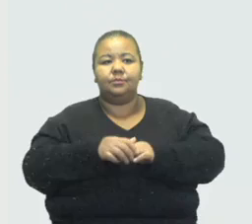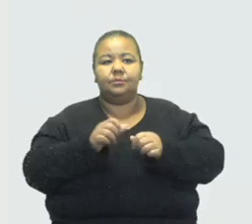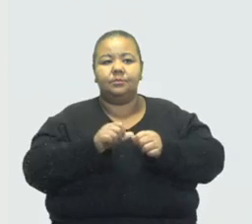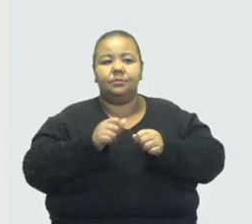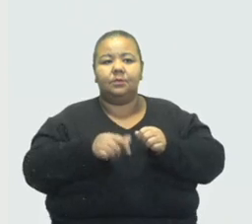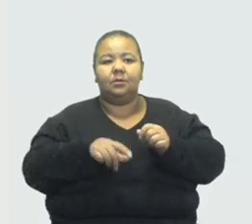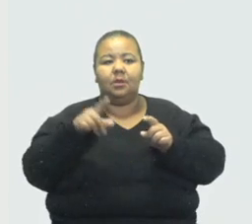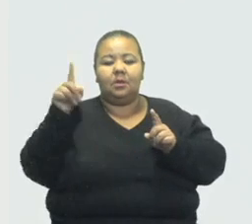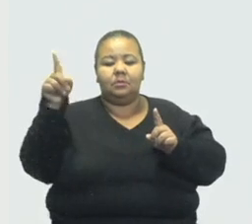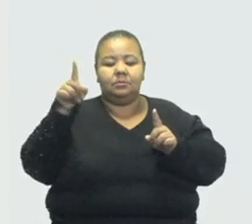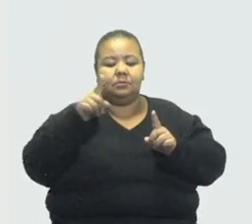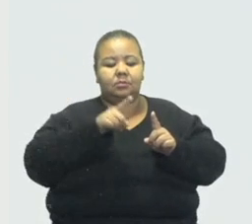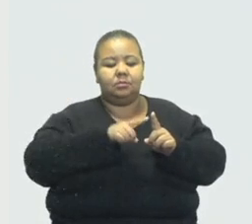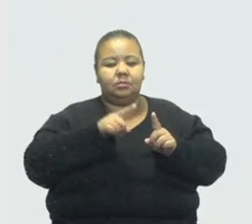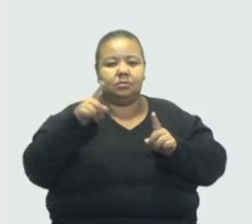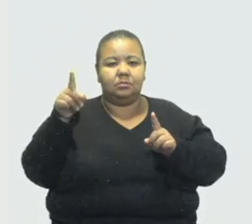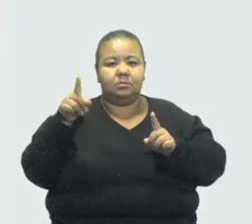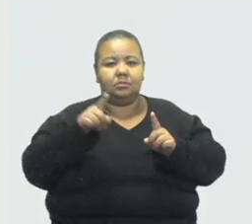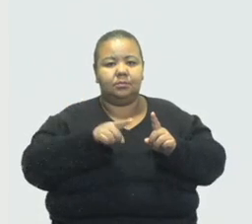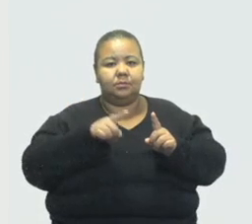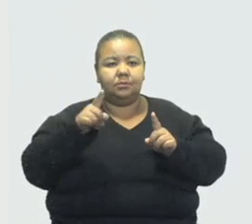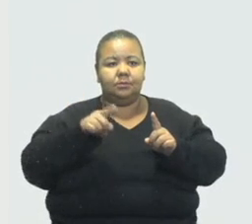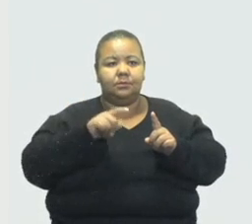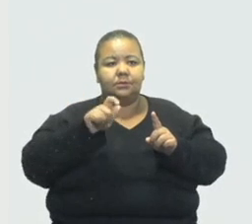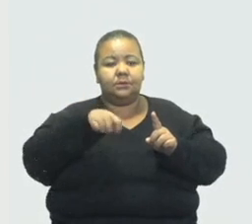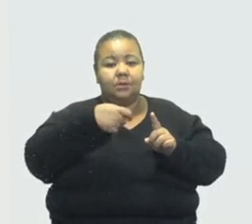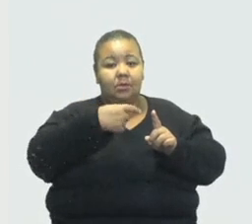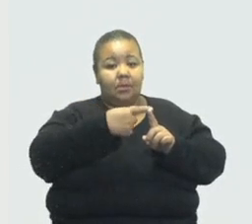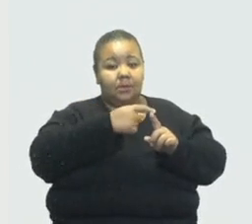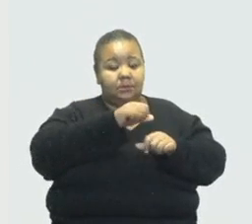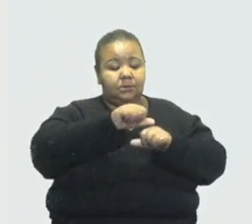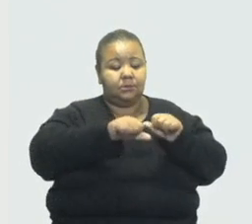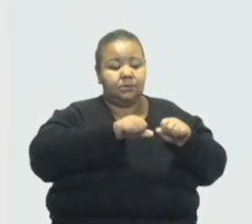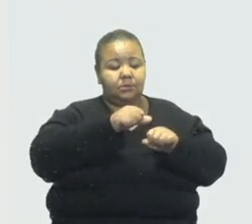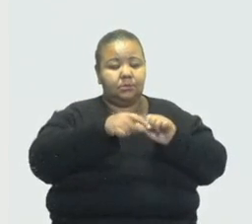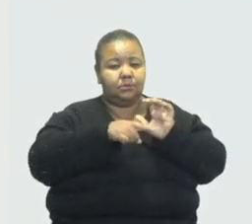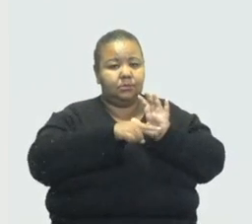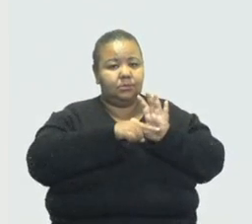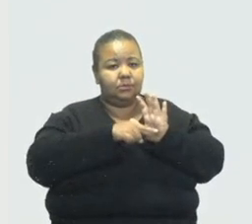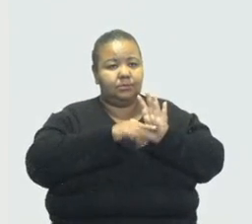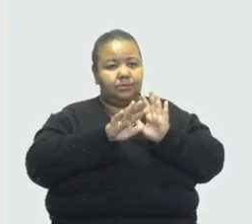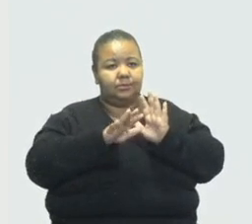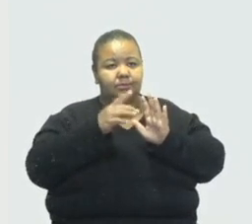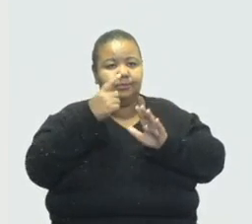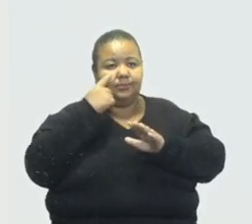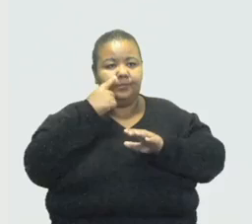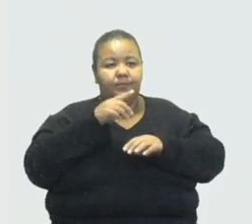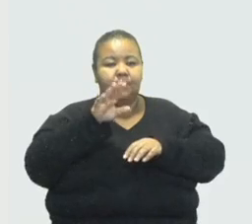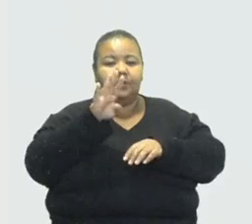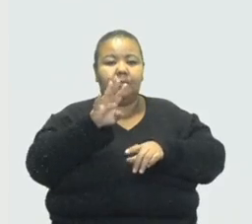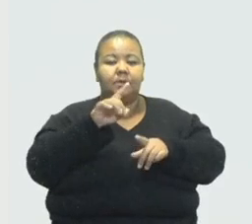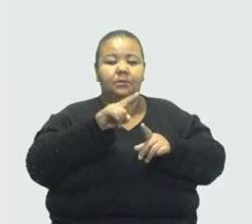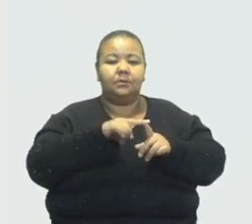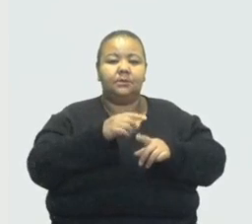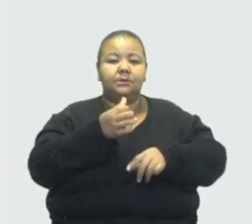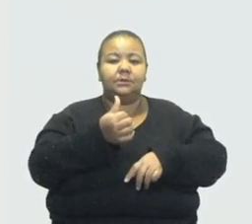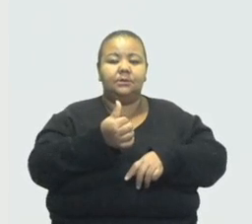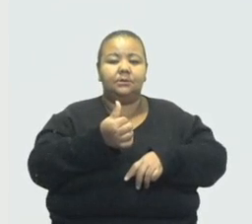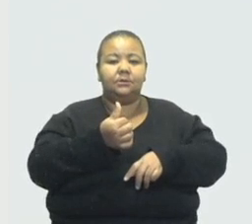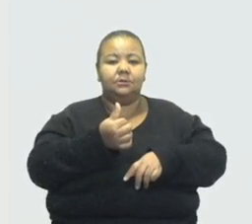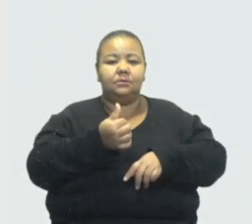diagonal secundária, a gente tem que alterar o sinal. Como assim alterar? Aqui vai ficar 4 vezes